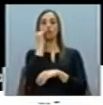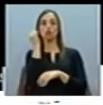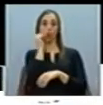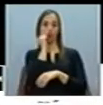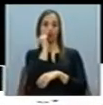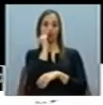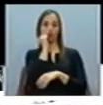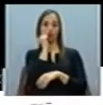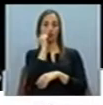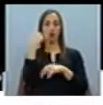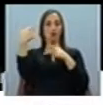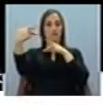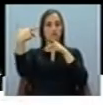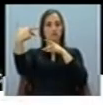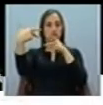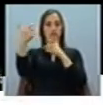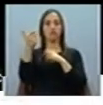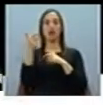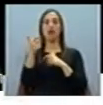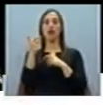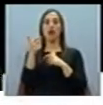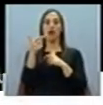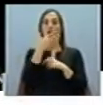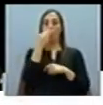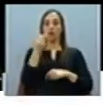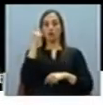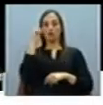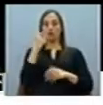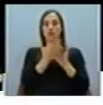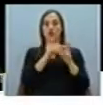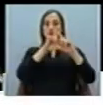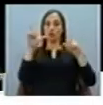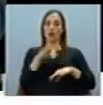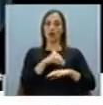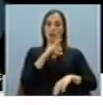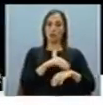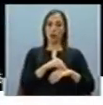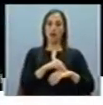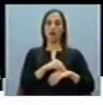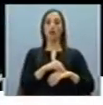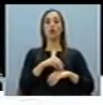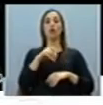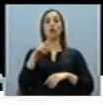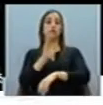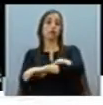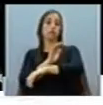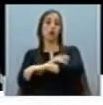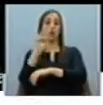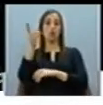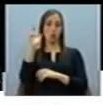videoconferência entre alunos e professores da Escola Secundária da Maia com cosmonautas russos e outras autoridades